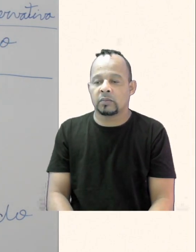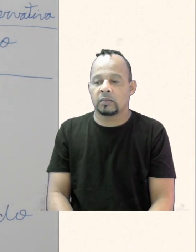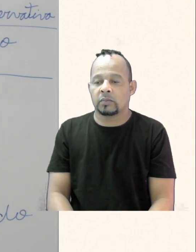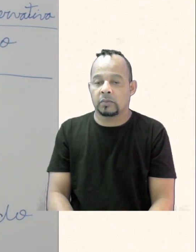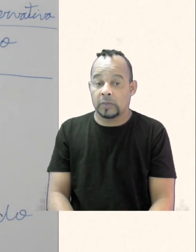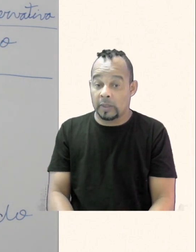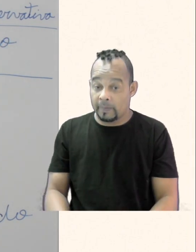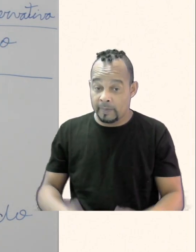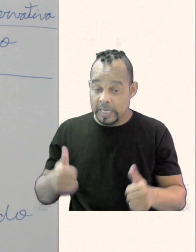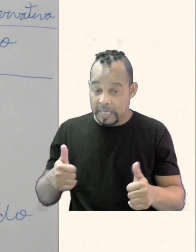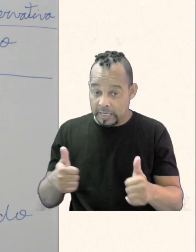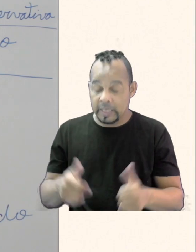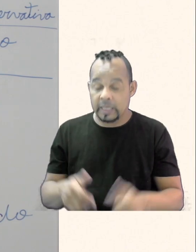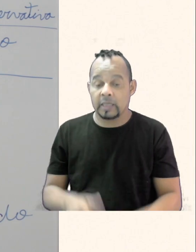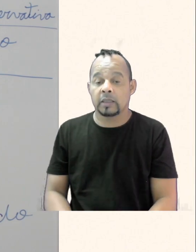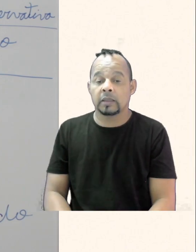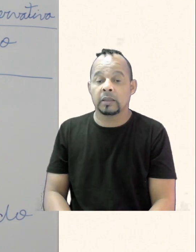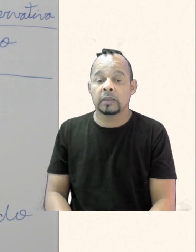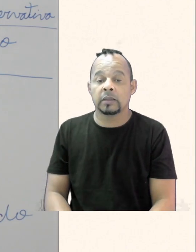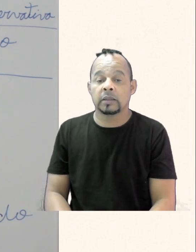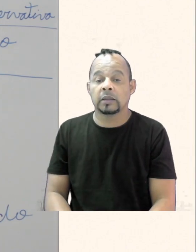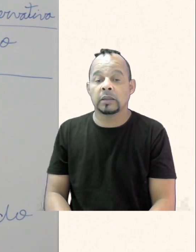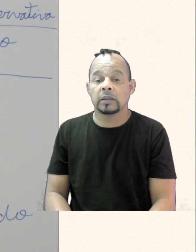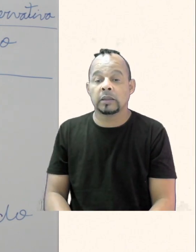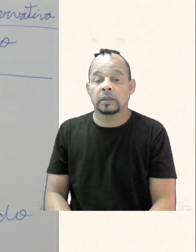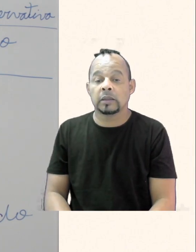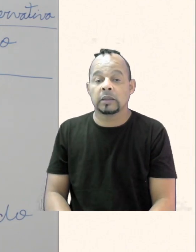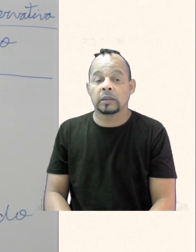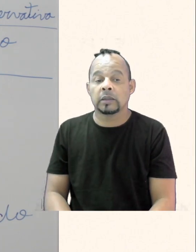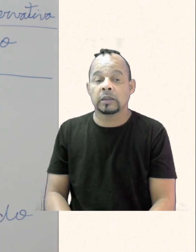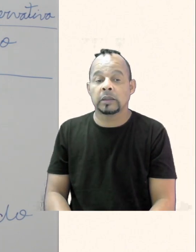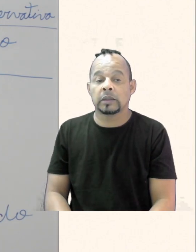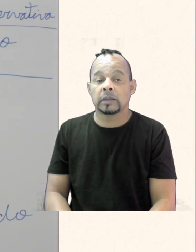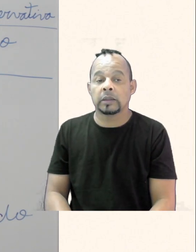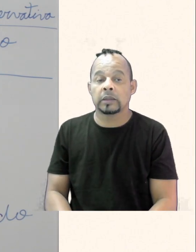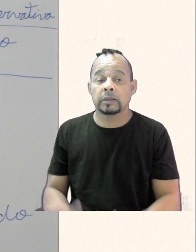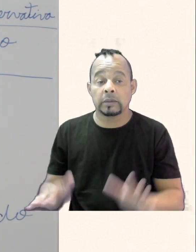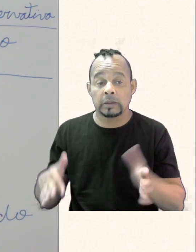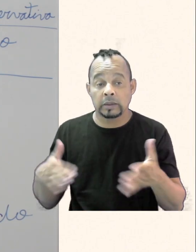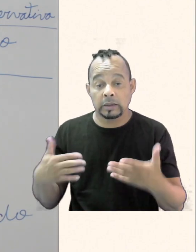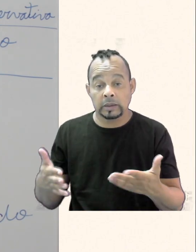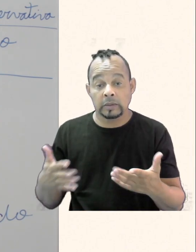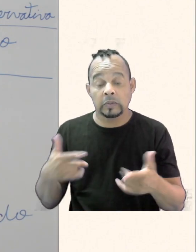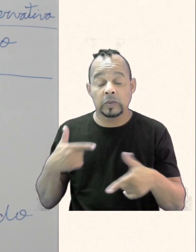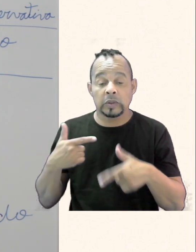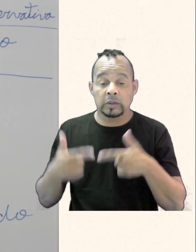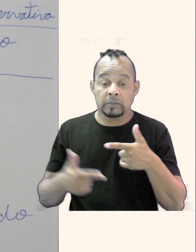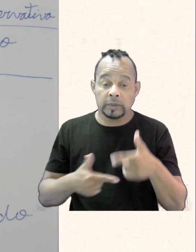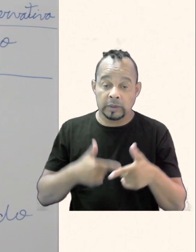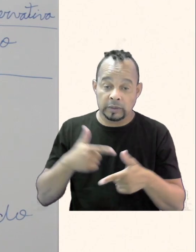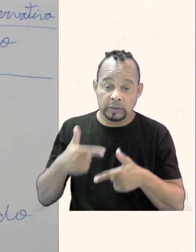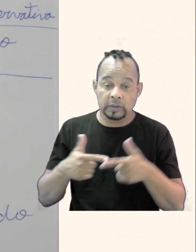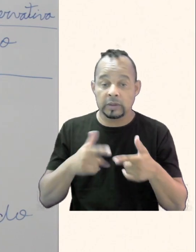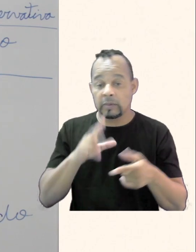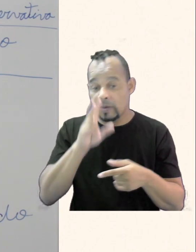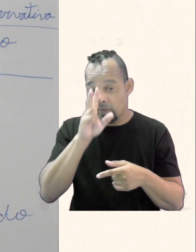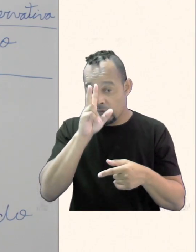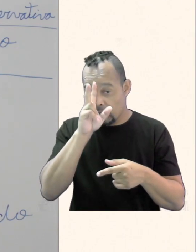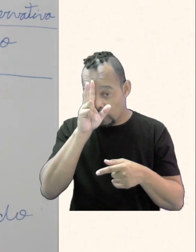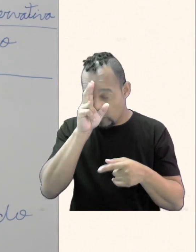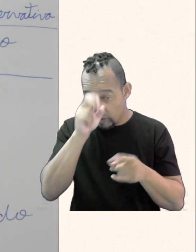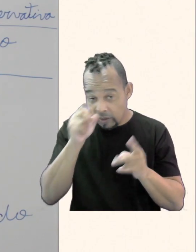Beleza? Ou seja, o trabalho de uma força conservativa é independente do